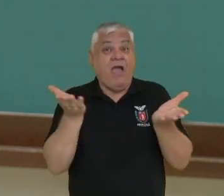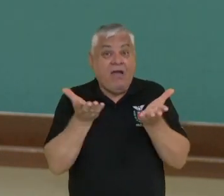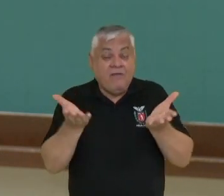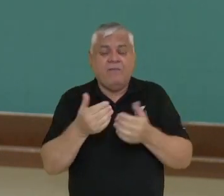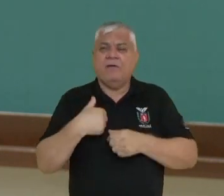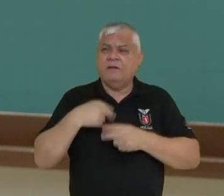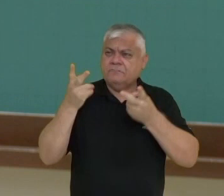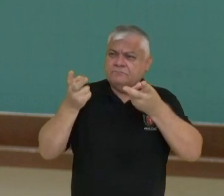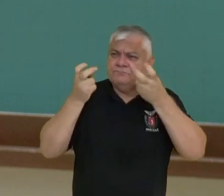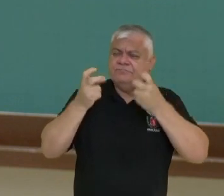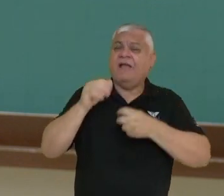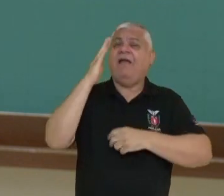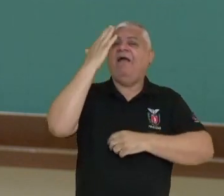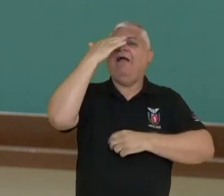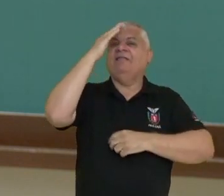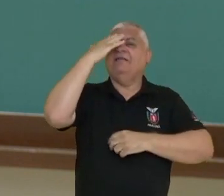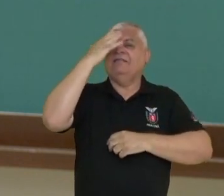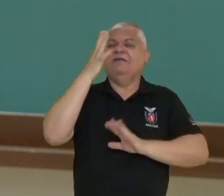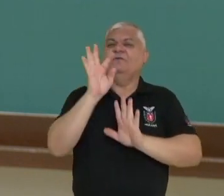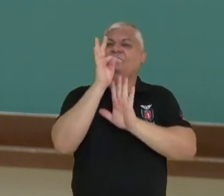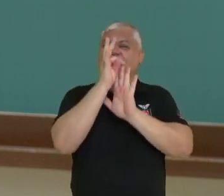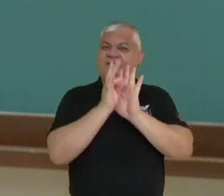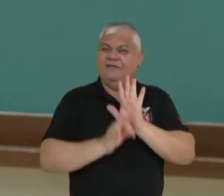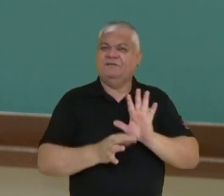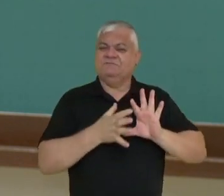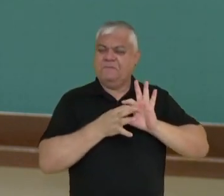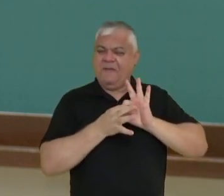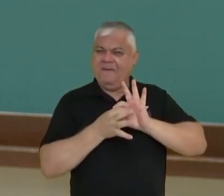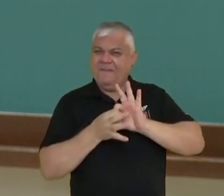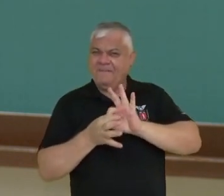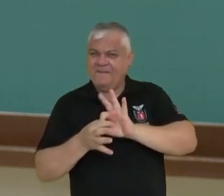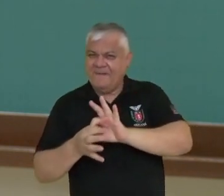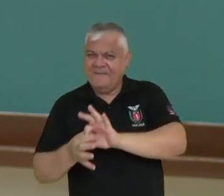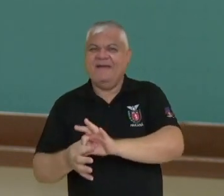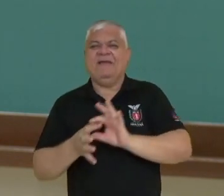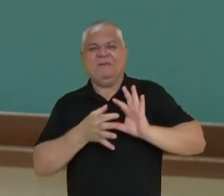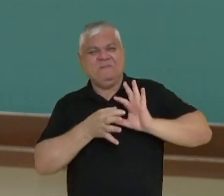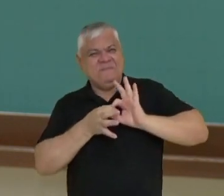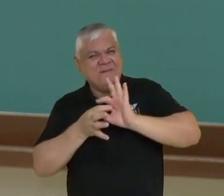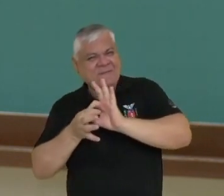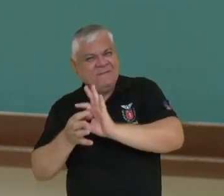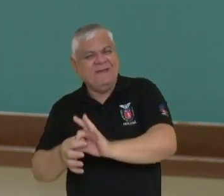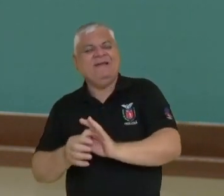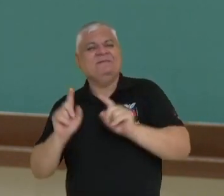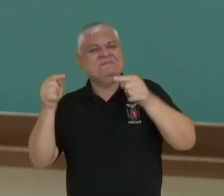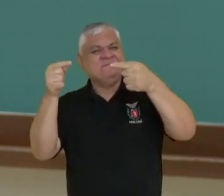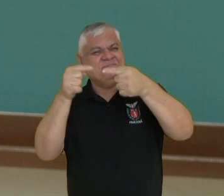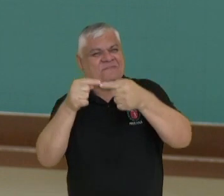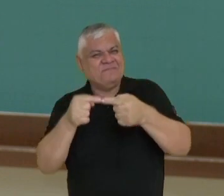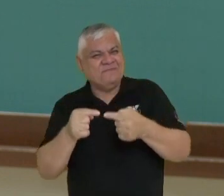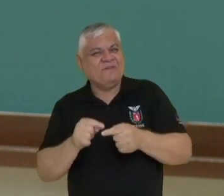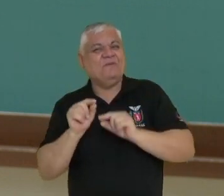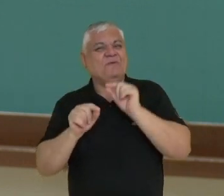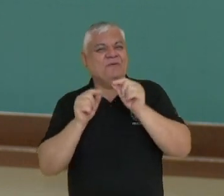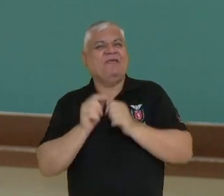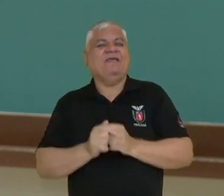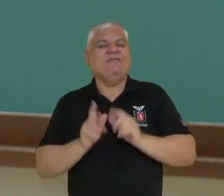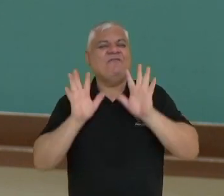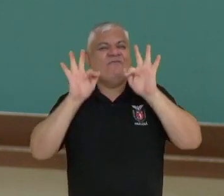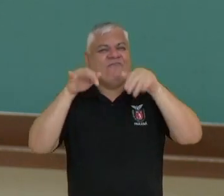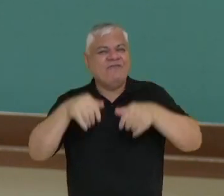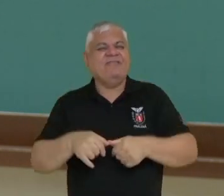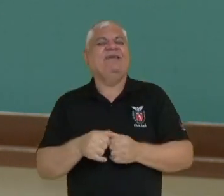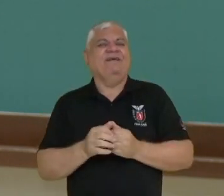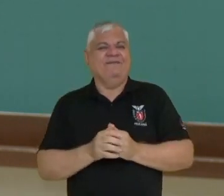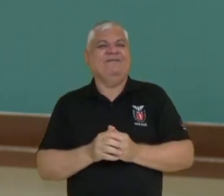temos a elaboração, né, de todo um enredo, né, que vai culminar com um final, um